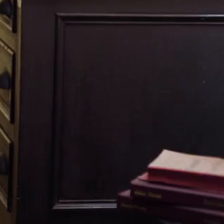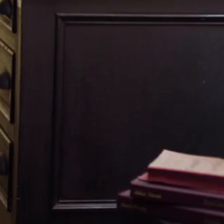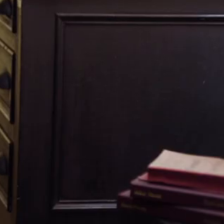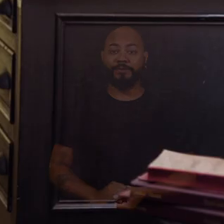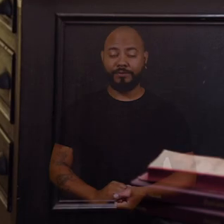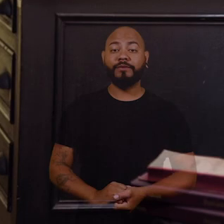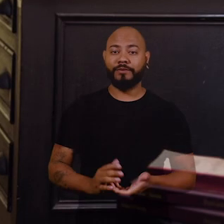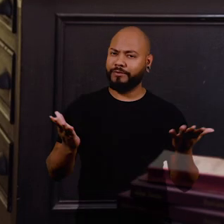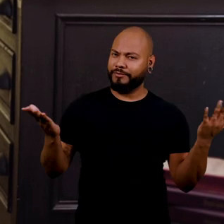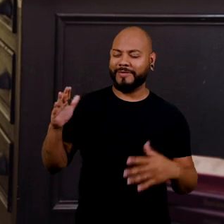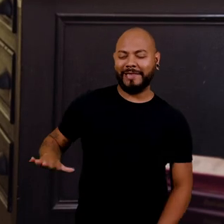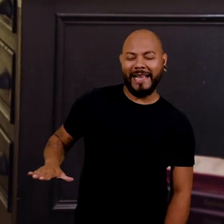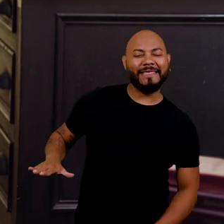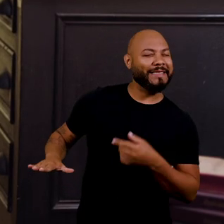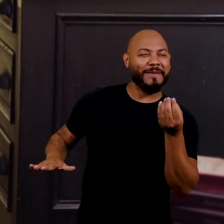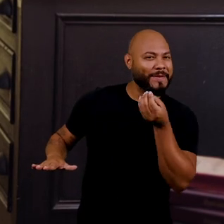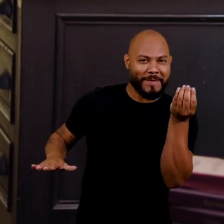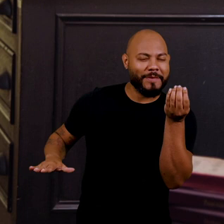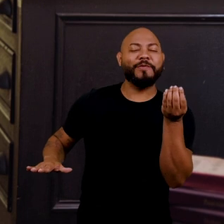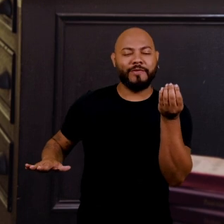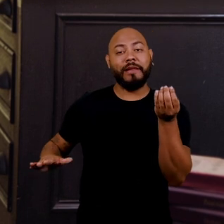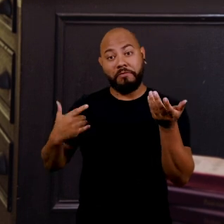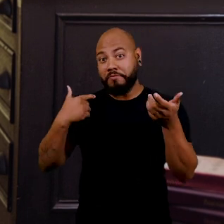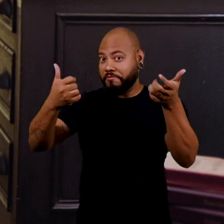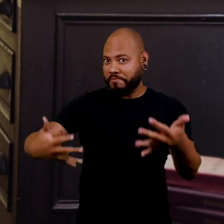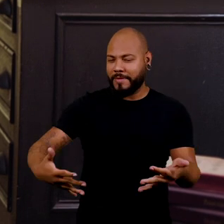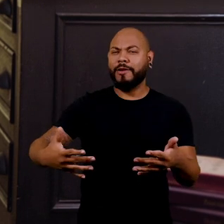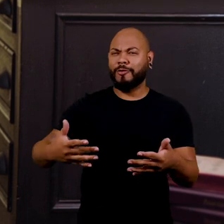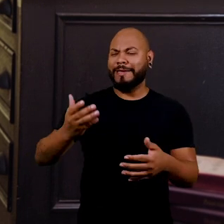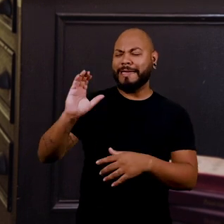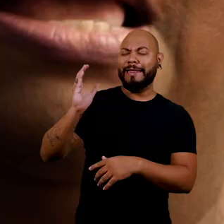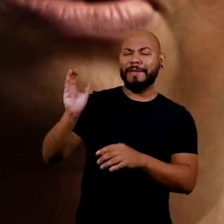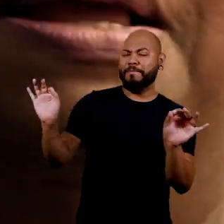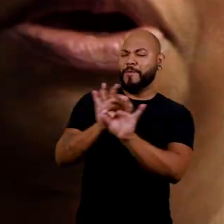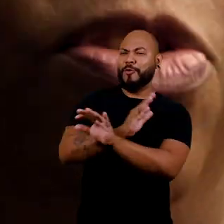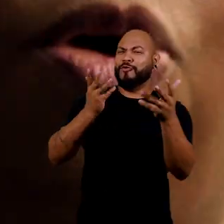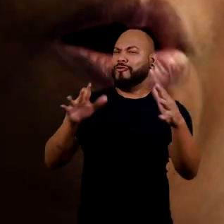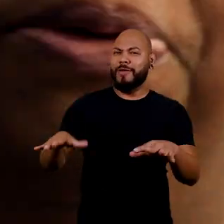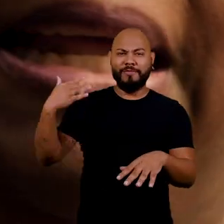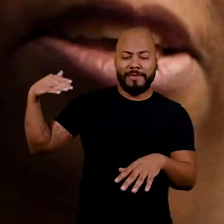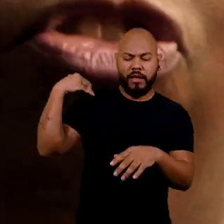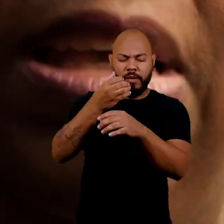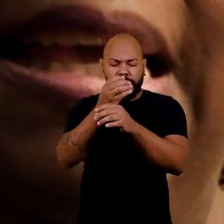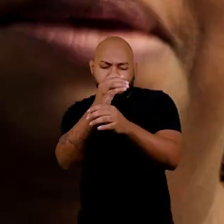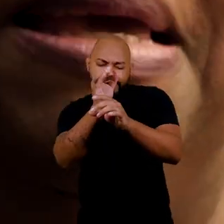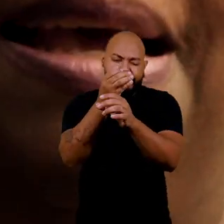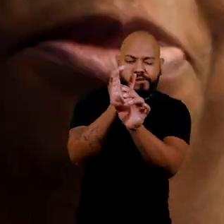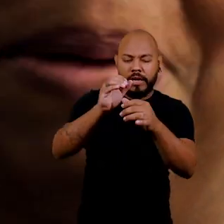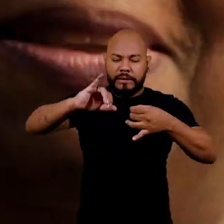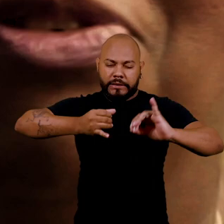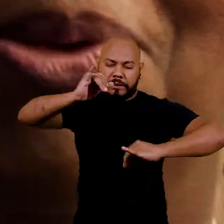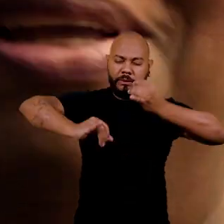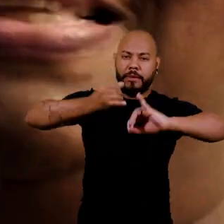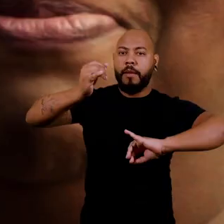Posso começar, assim, da Luciana criança? Porque eu sei que eu sou cientista desde que eu era pequena. Eu queria microscópio, eu queria kit de química, e